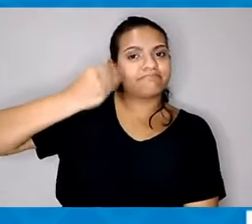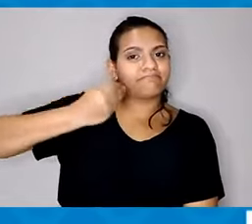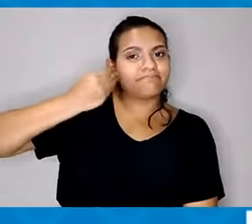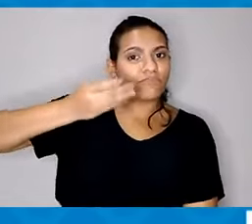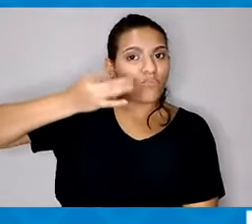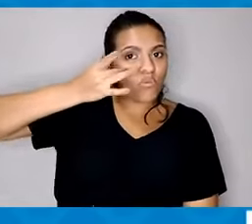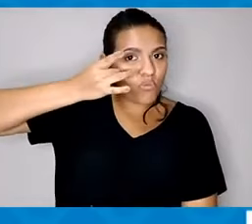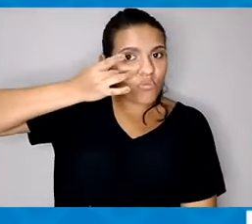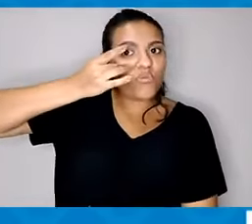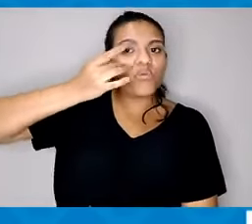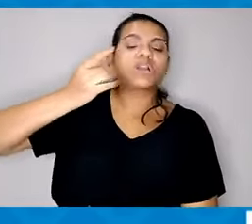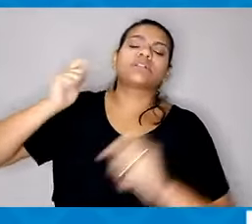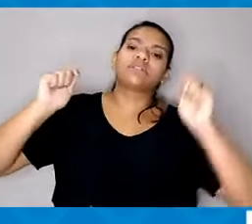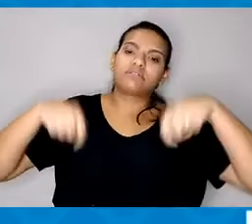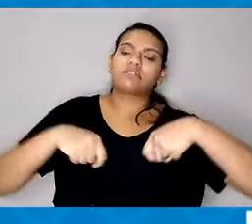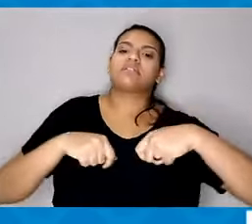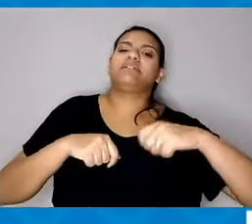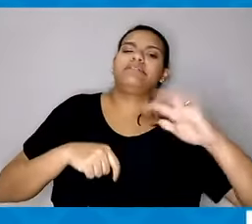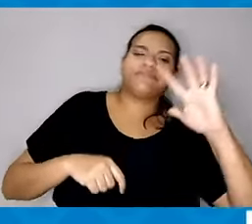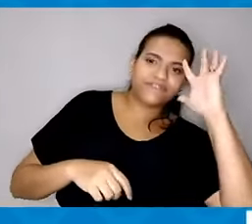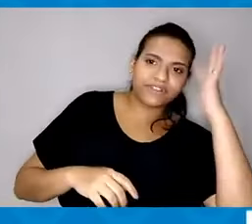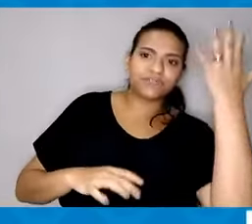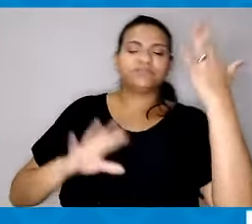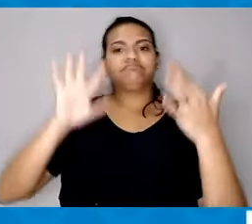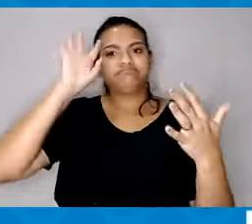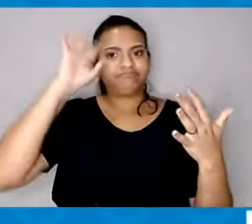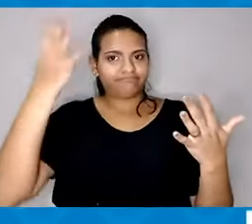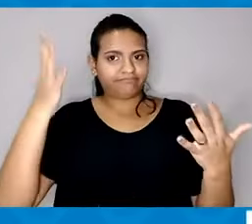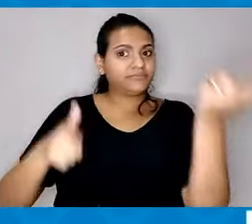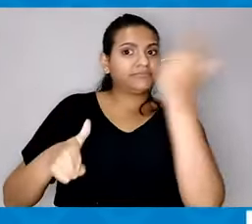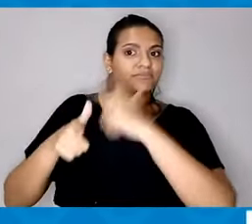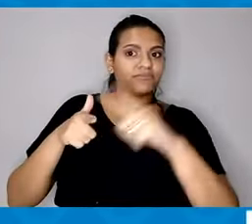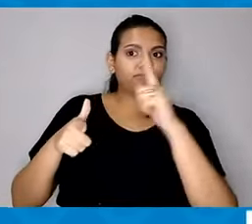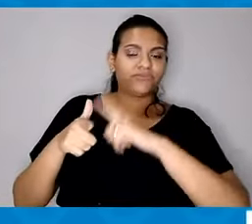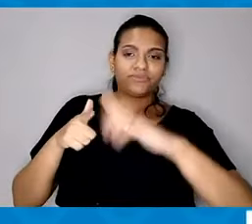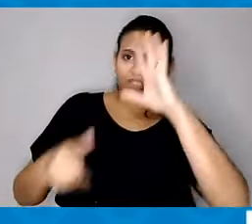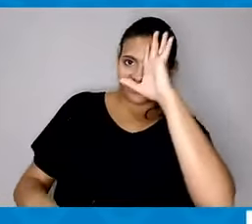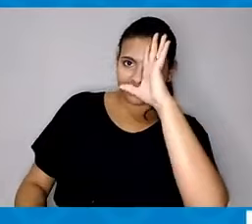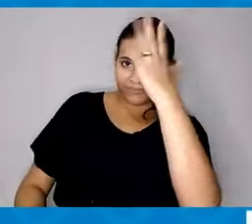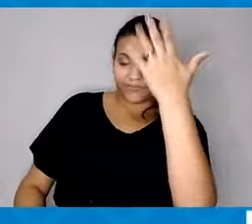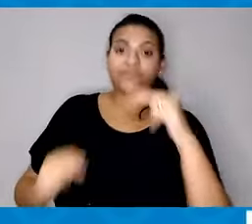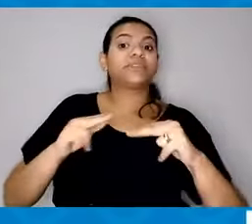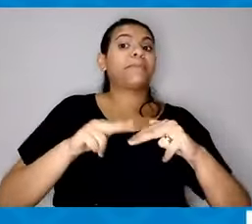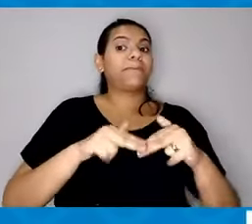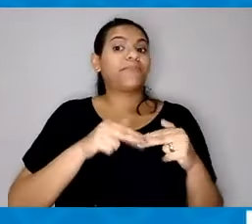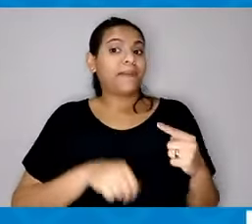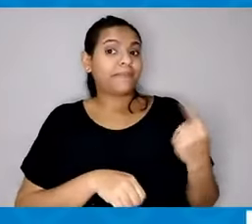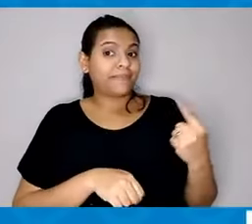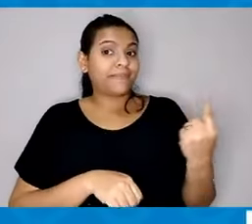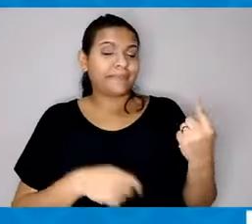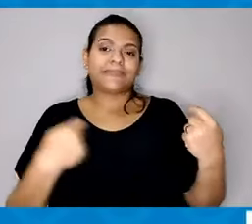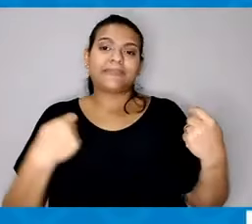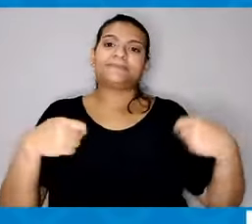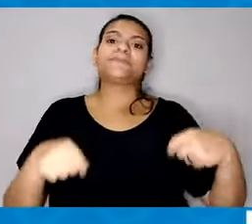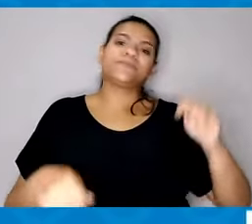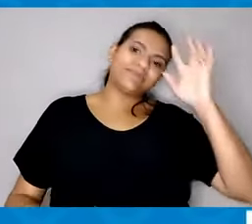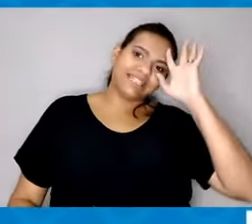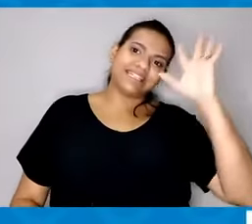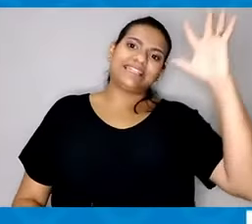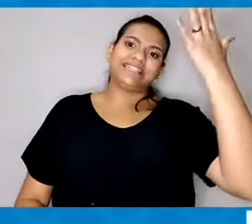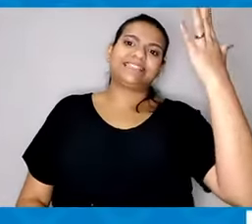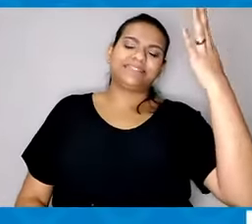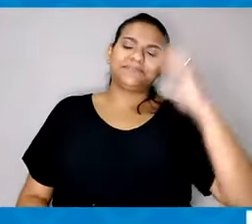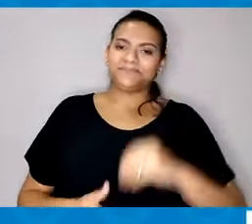realizar coisas e resolver problemas complexos. Então, acho que a primeira coisa é essa tomada de posição. ela depende de uma